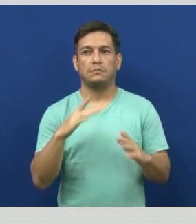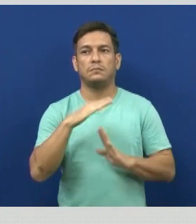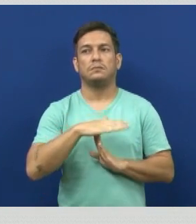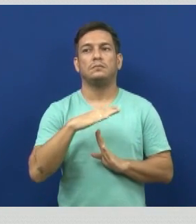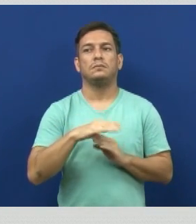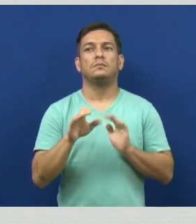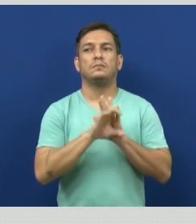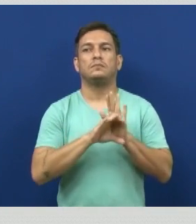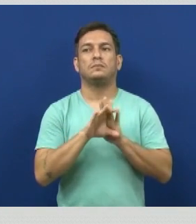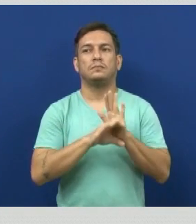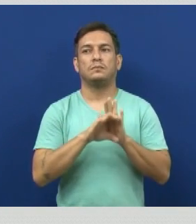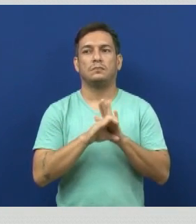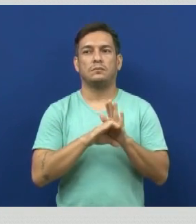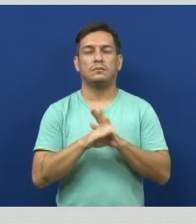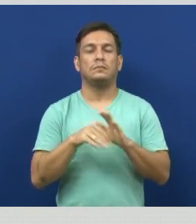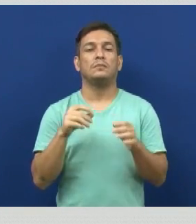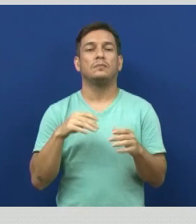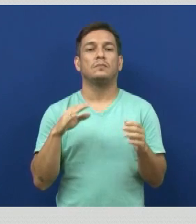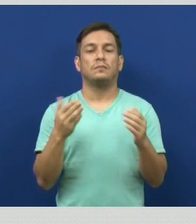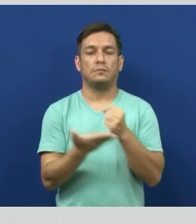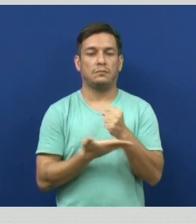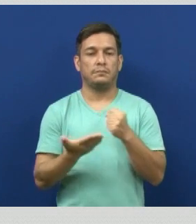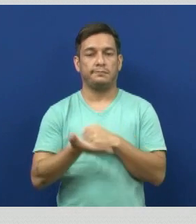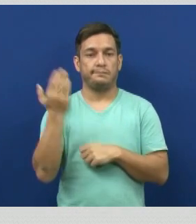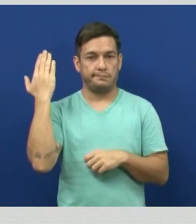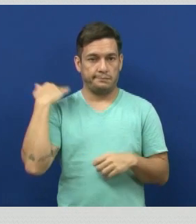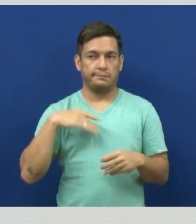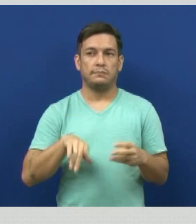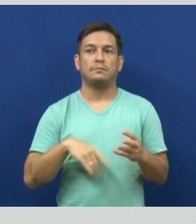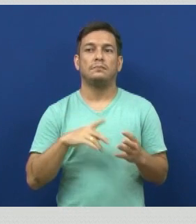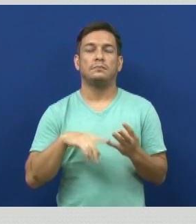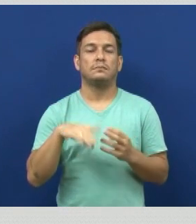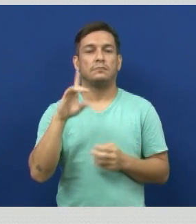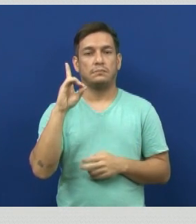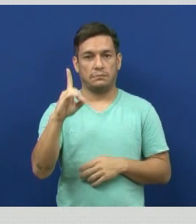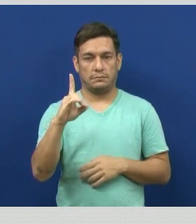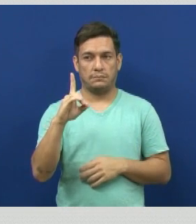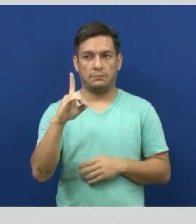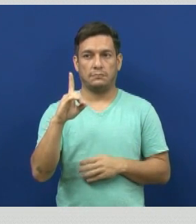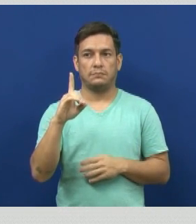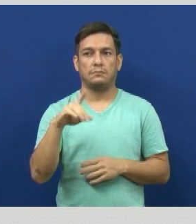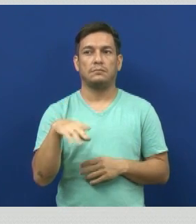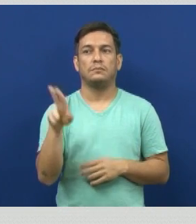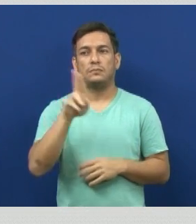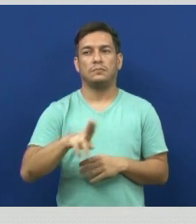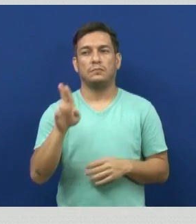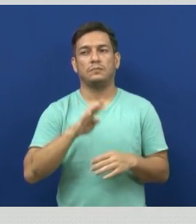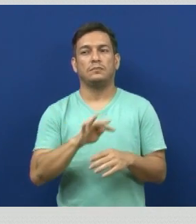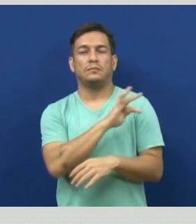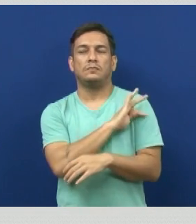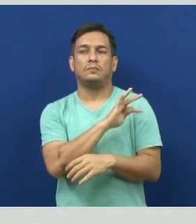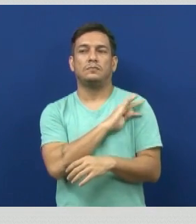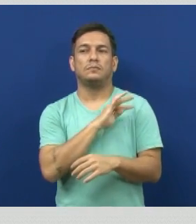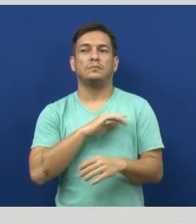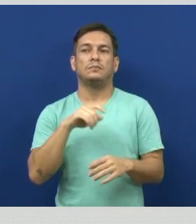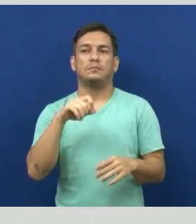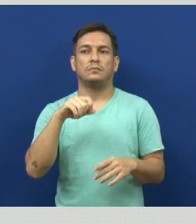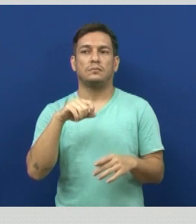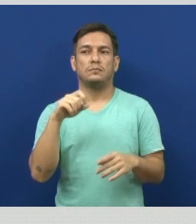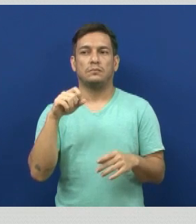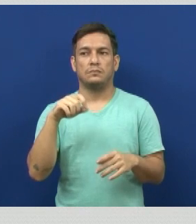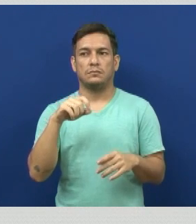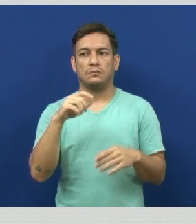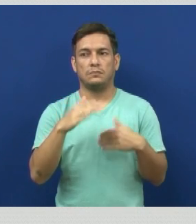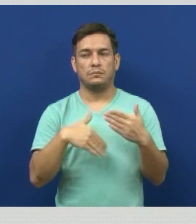limitando esse conceito à justa posição do passado. E alternativa D, a utilização das técnicas